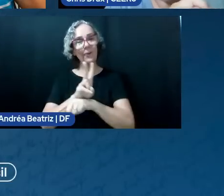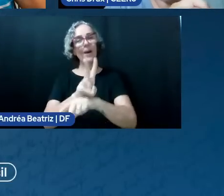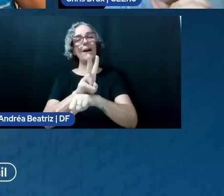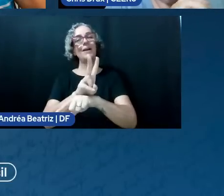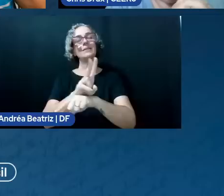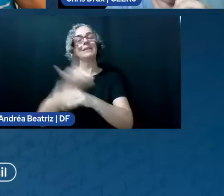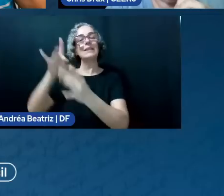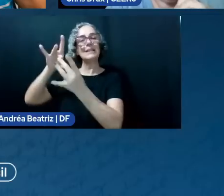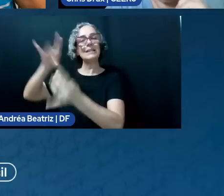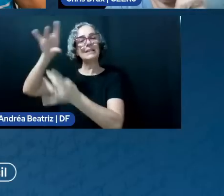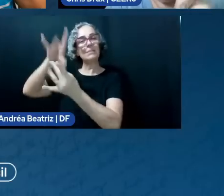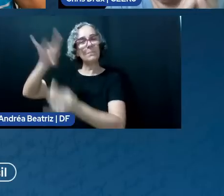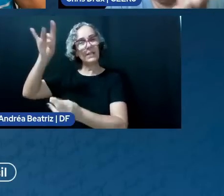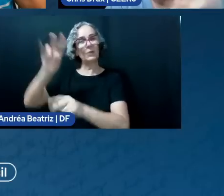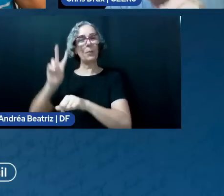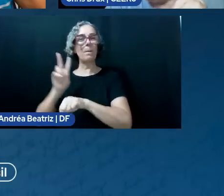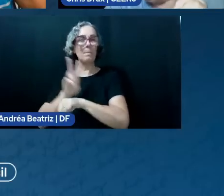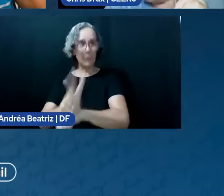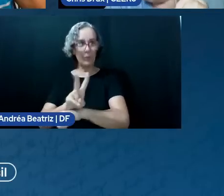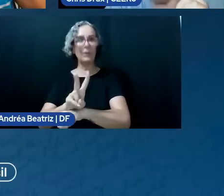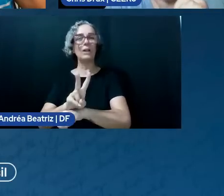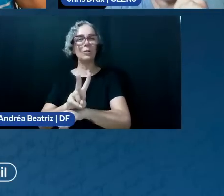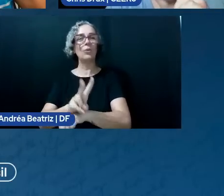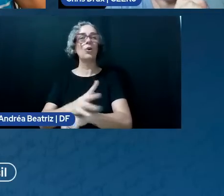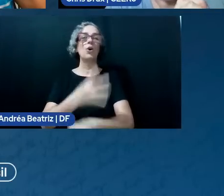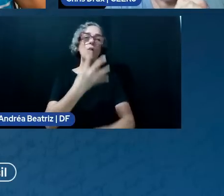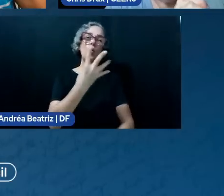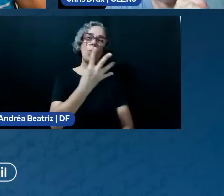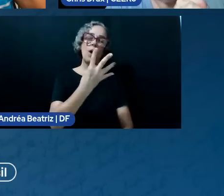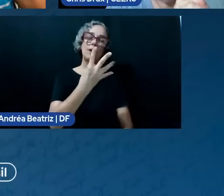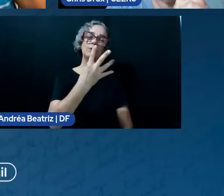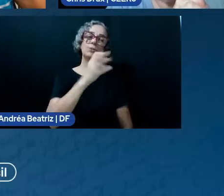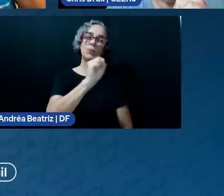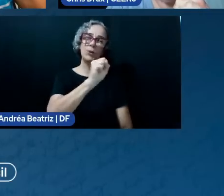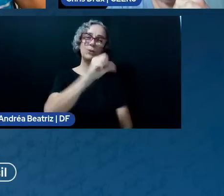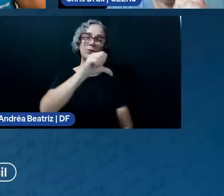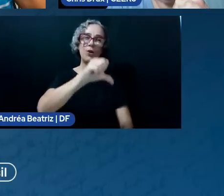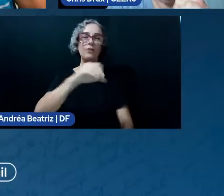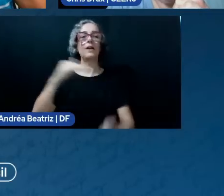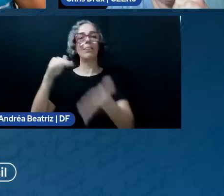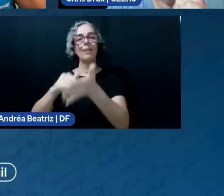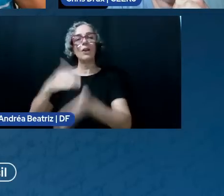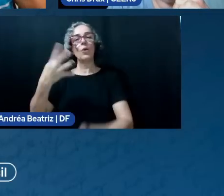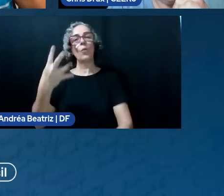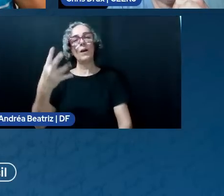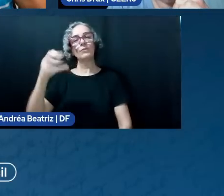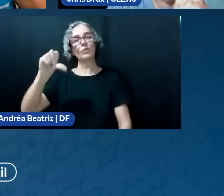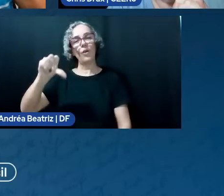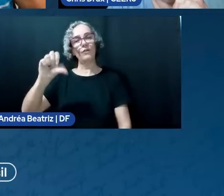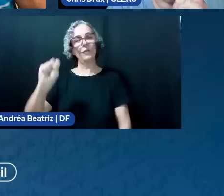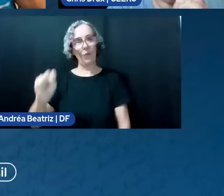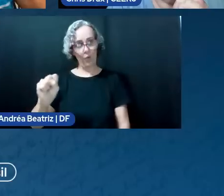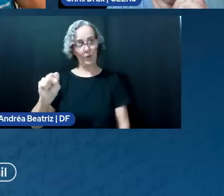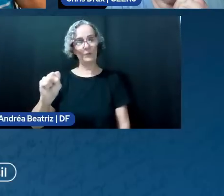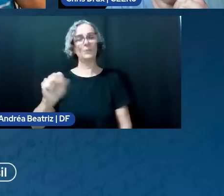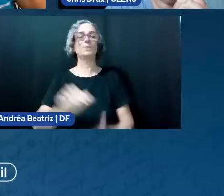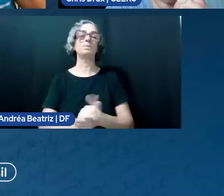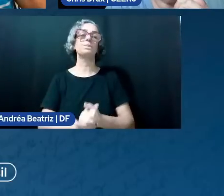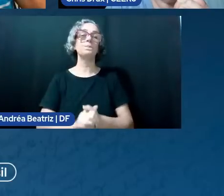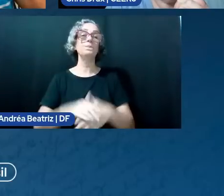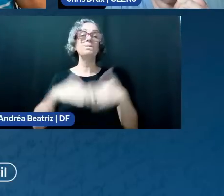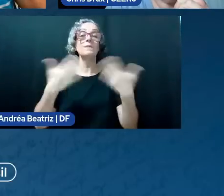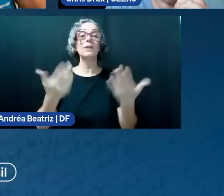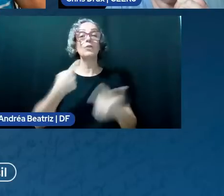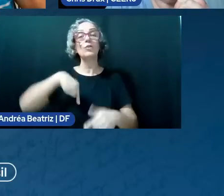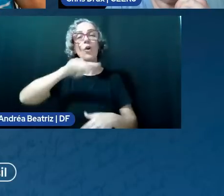As perguntas 489 a 498, que não esgota o assunto, não é? E então, o nosso agradecimento à